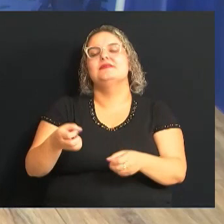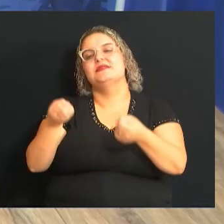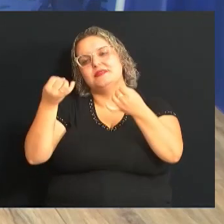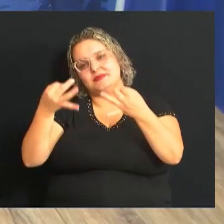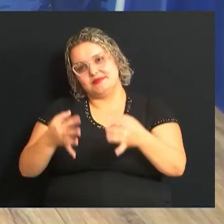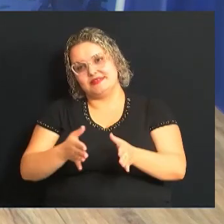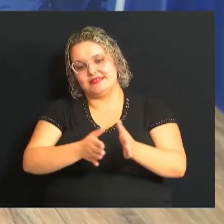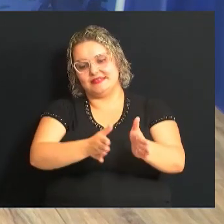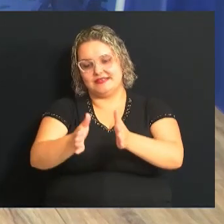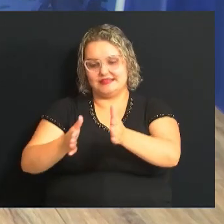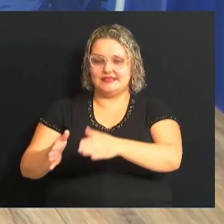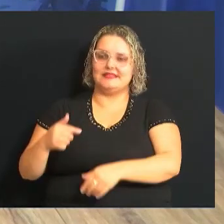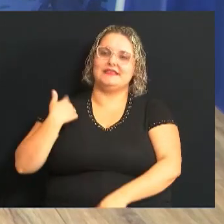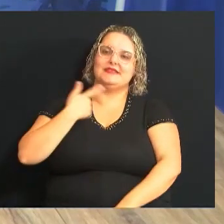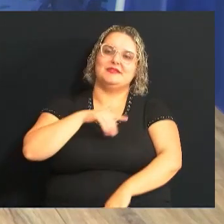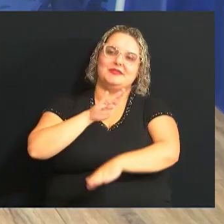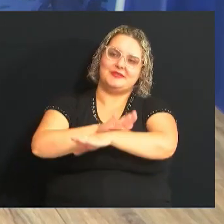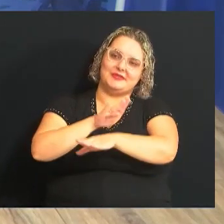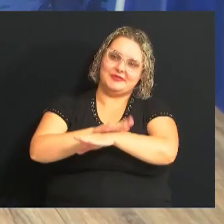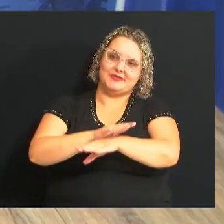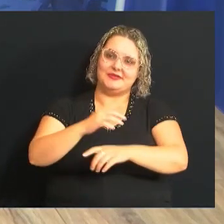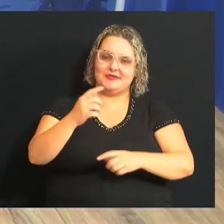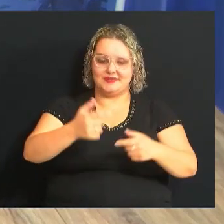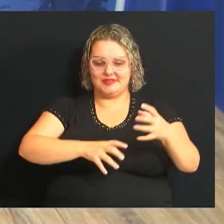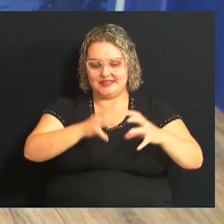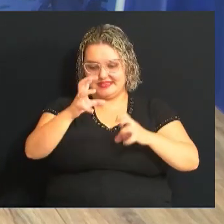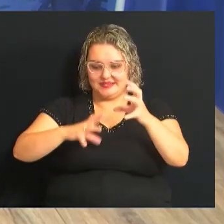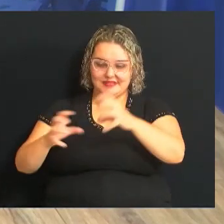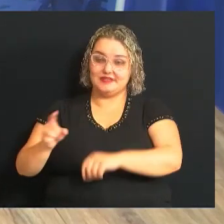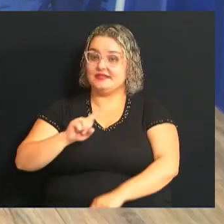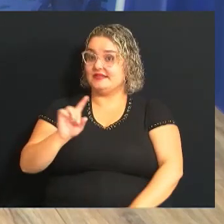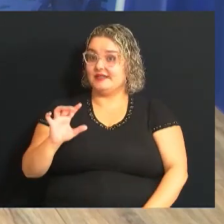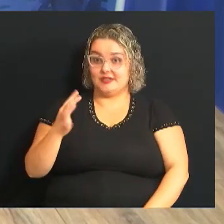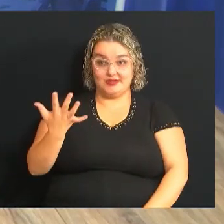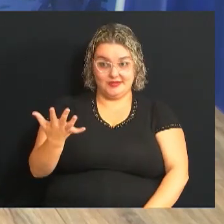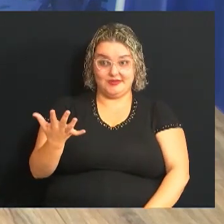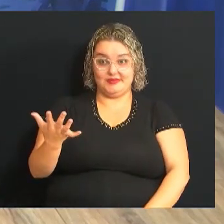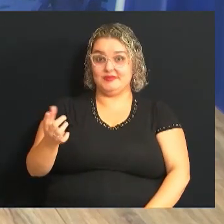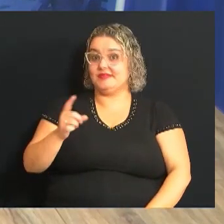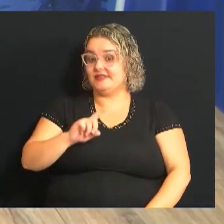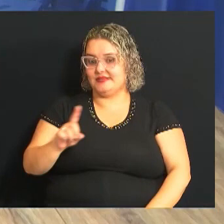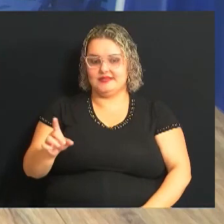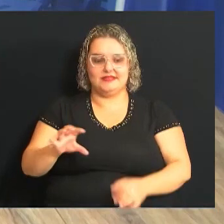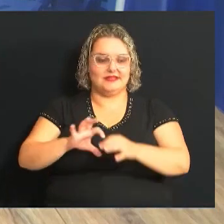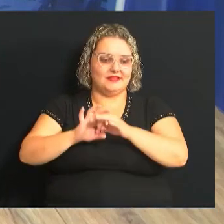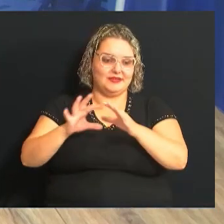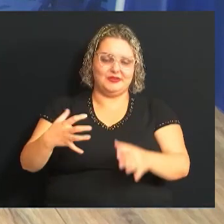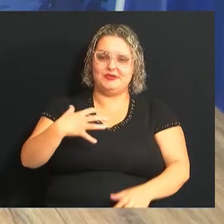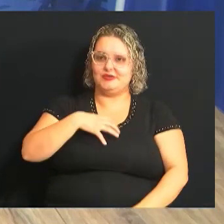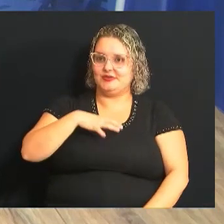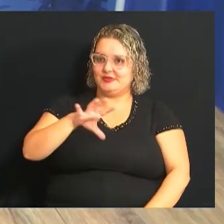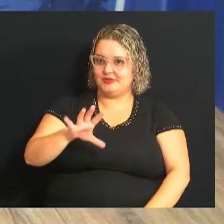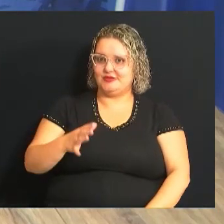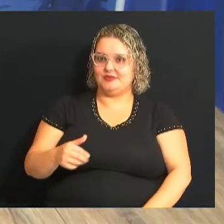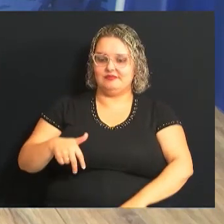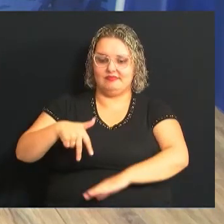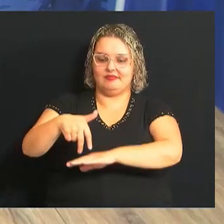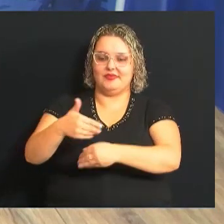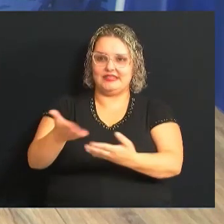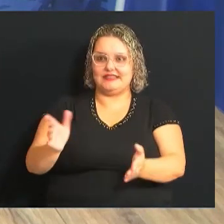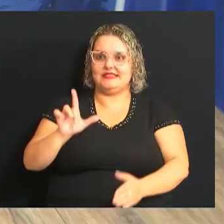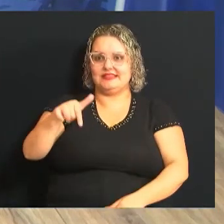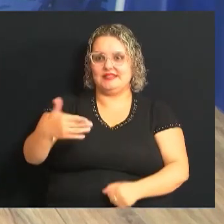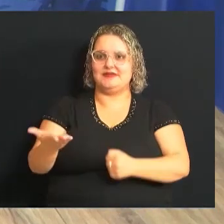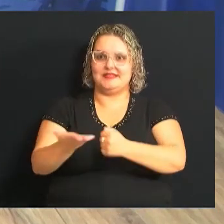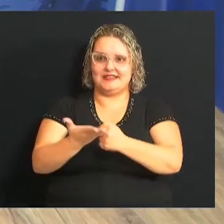nos ajudar a essas brigas não acontecerem ou elas não ficarem de uma forma exposta depois do intervalo,